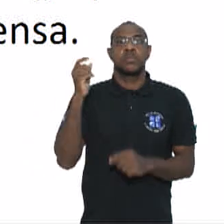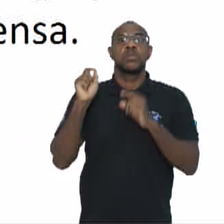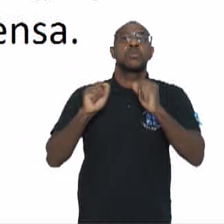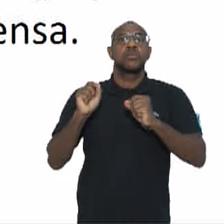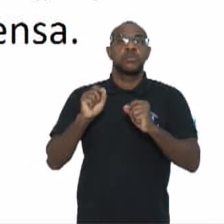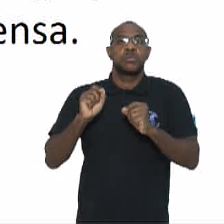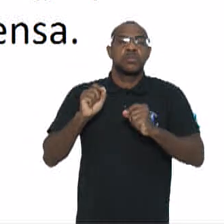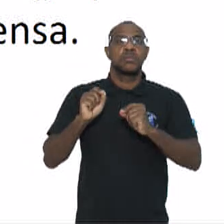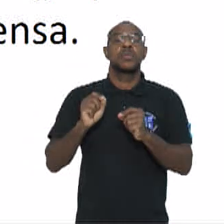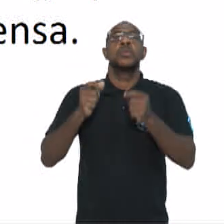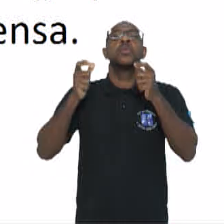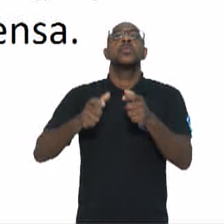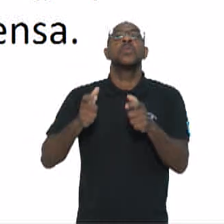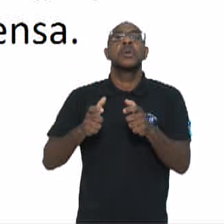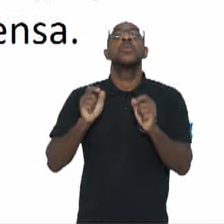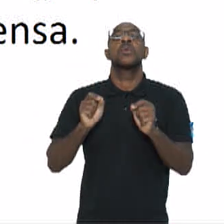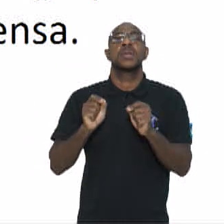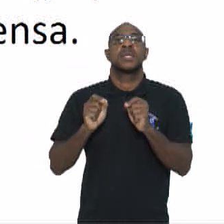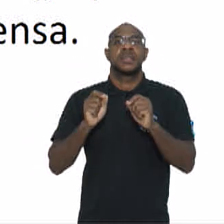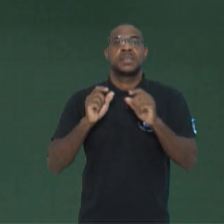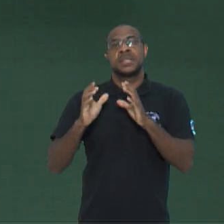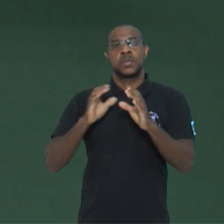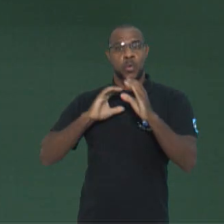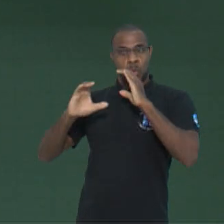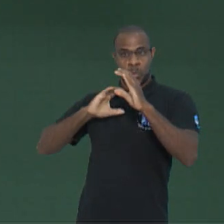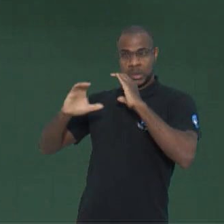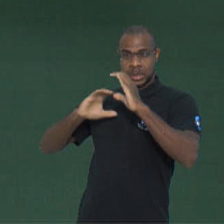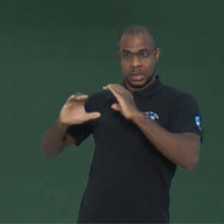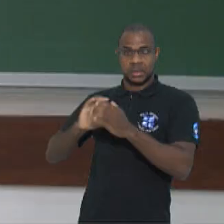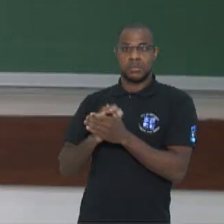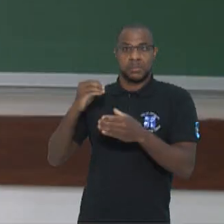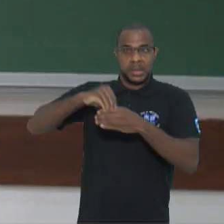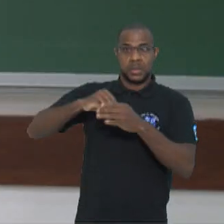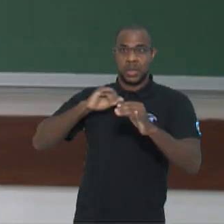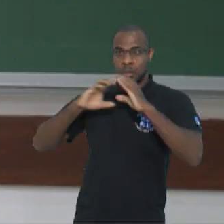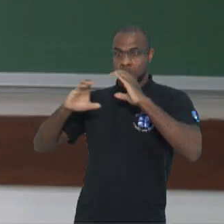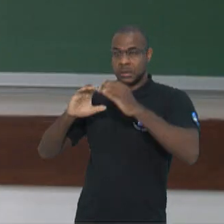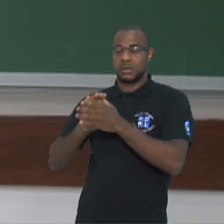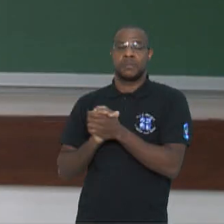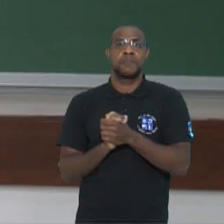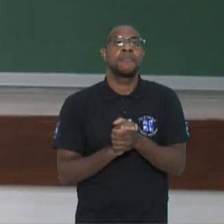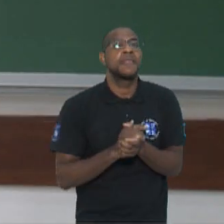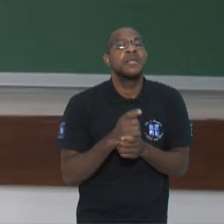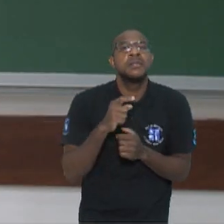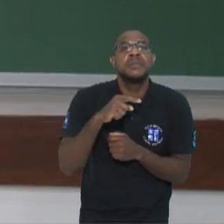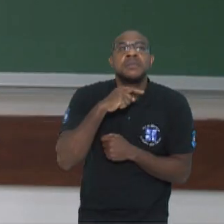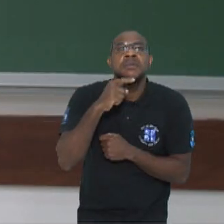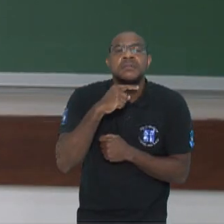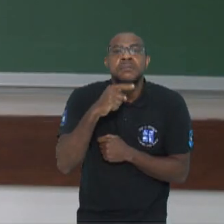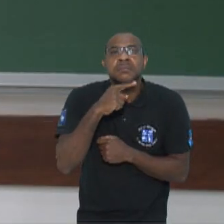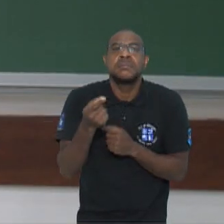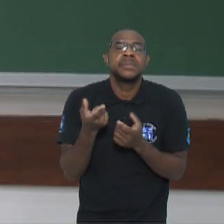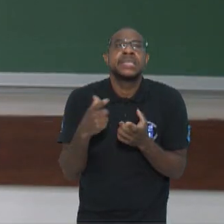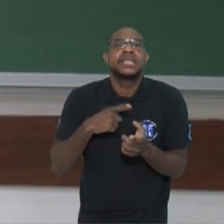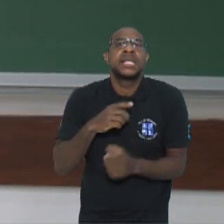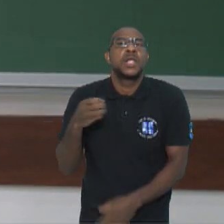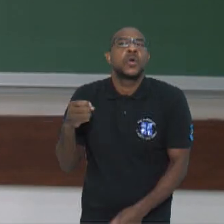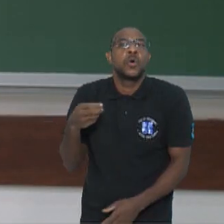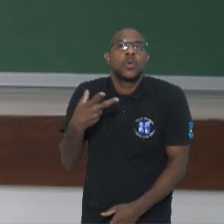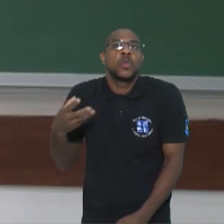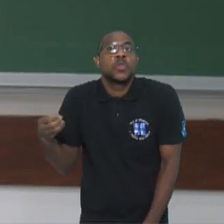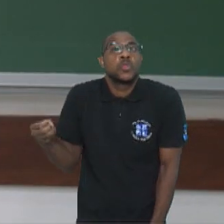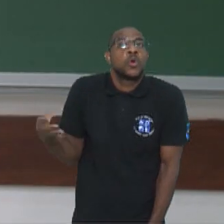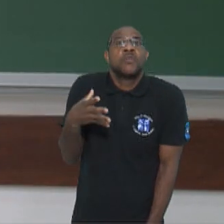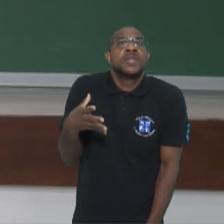significativos para um determinado veículo de imprensa. Ou seja, não adianta você ter uma mega novidade, mas que